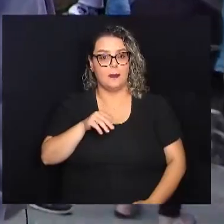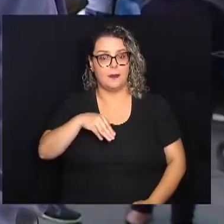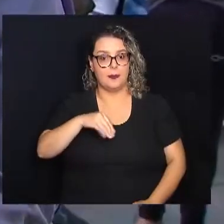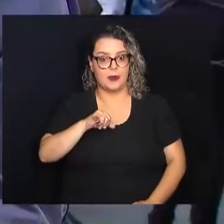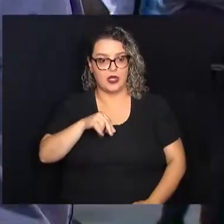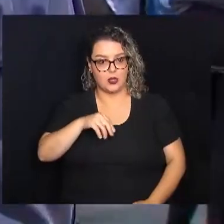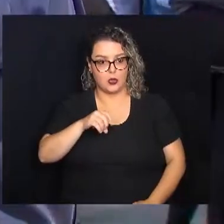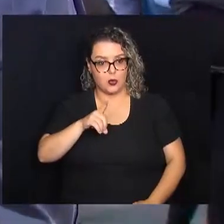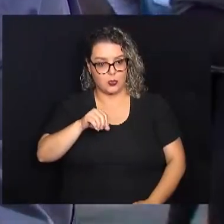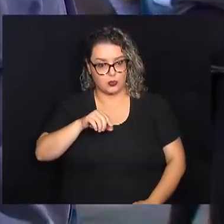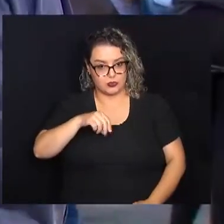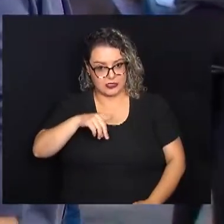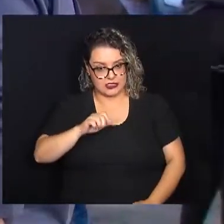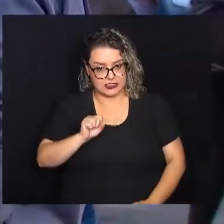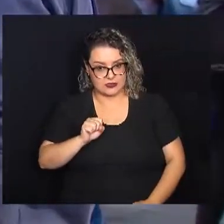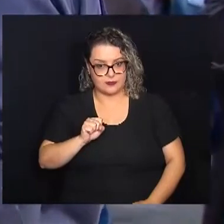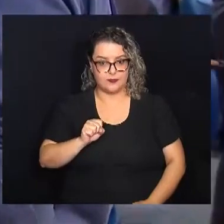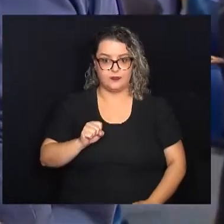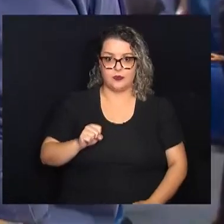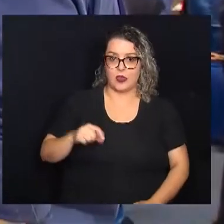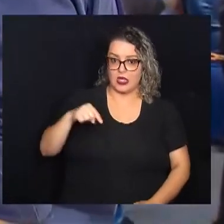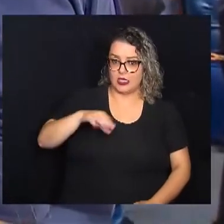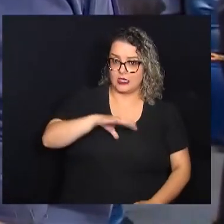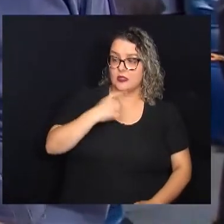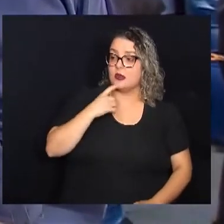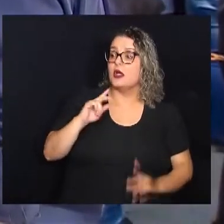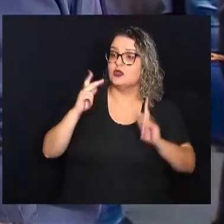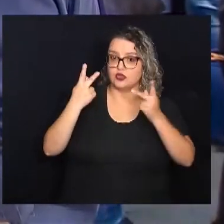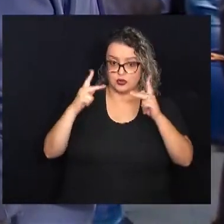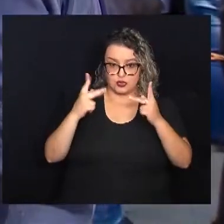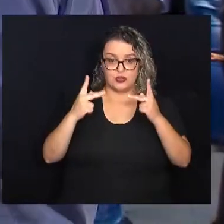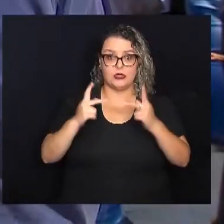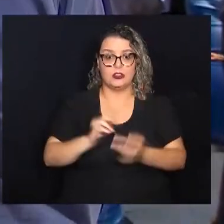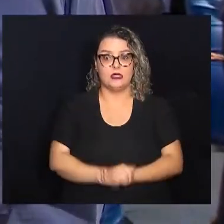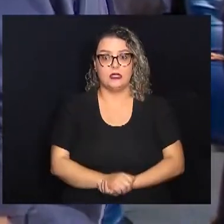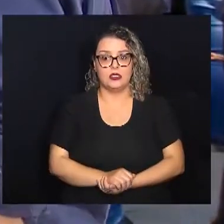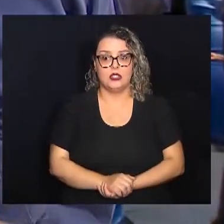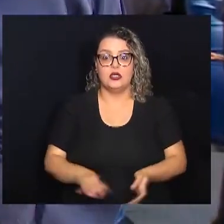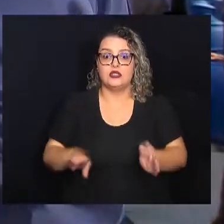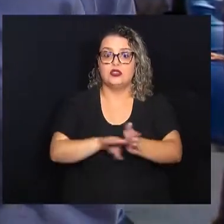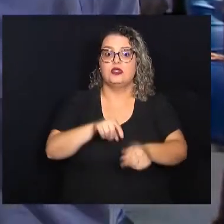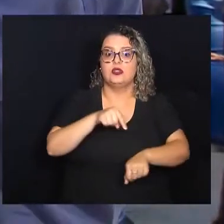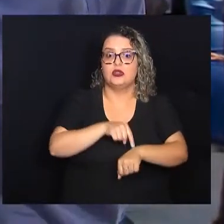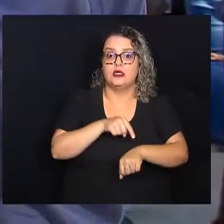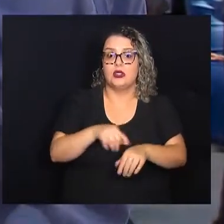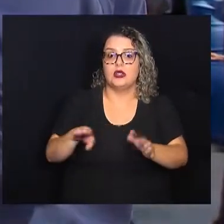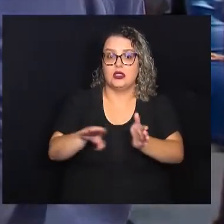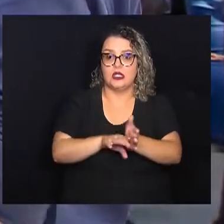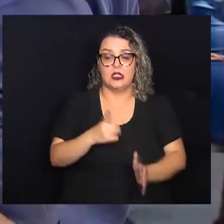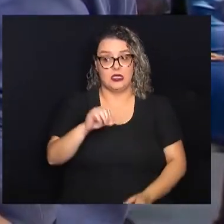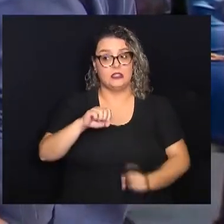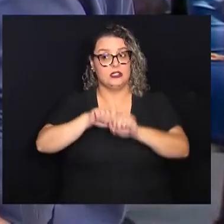de Campinas ou da região, alguma cidade próxima? De Hortolândia. Chegou aqui que horas hoje? Eu cheguei aqui às 10 horas da